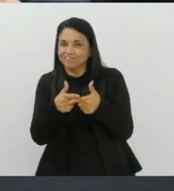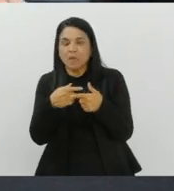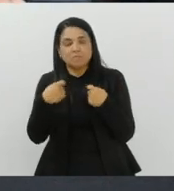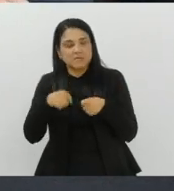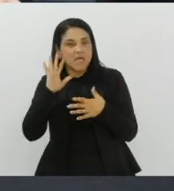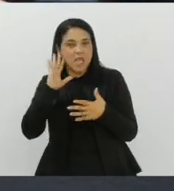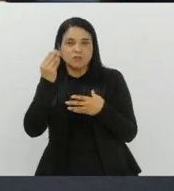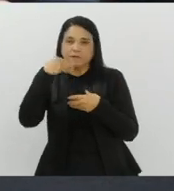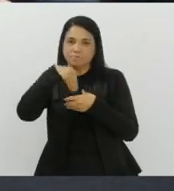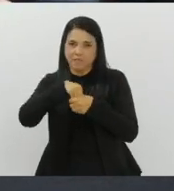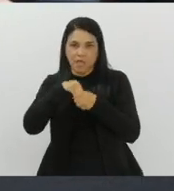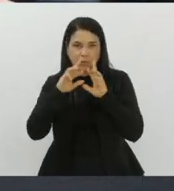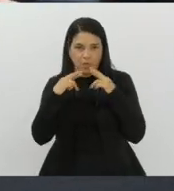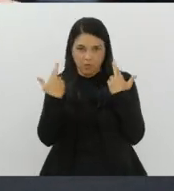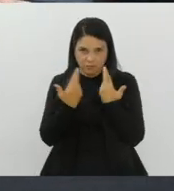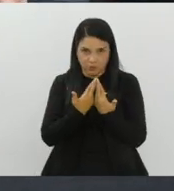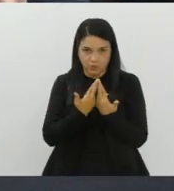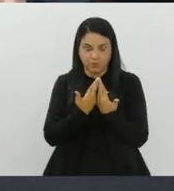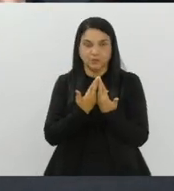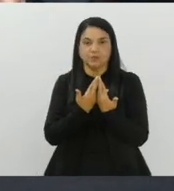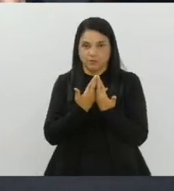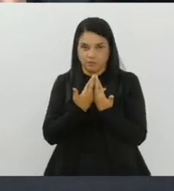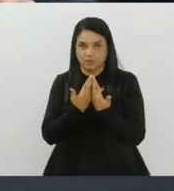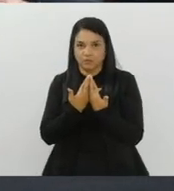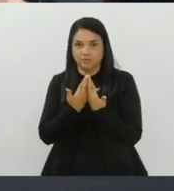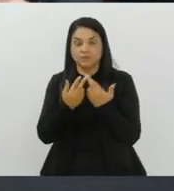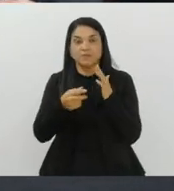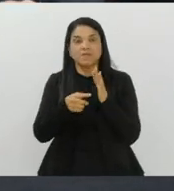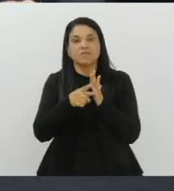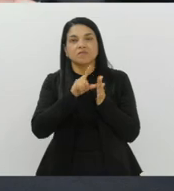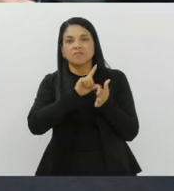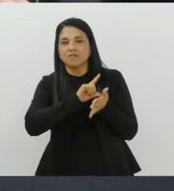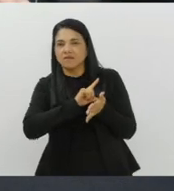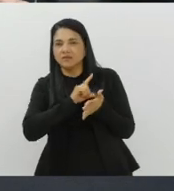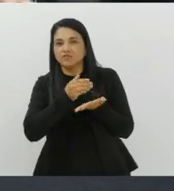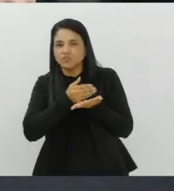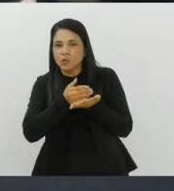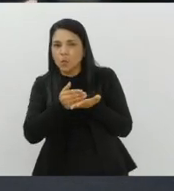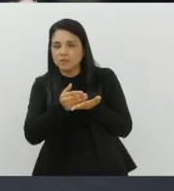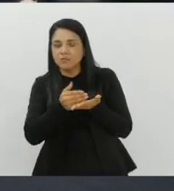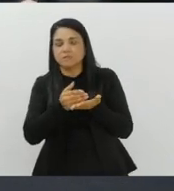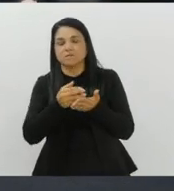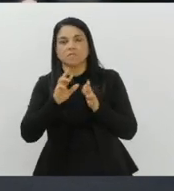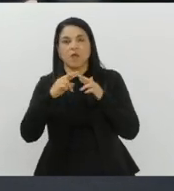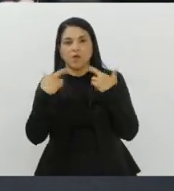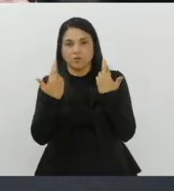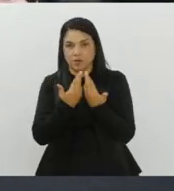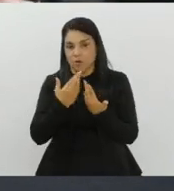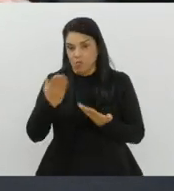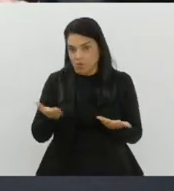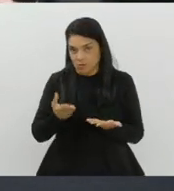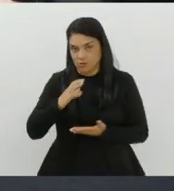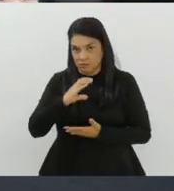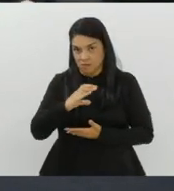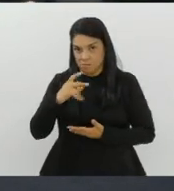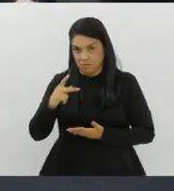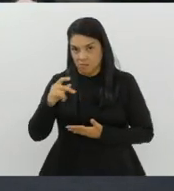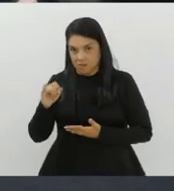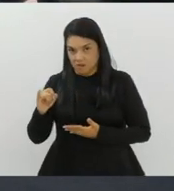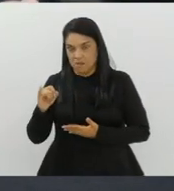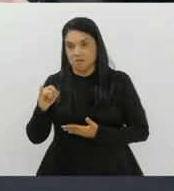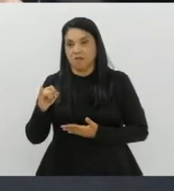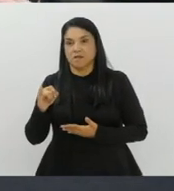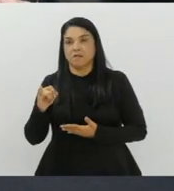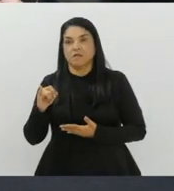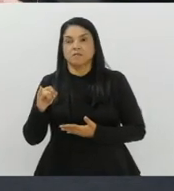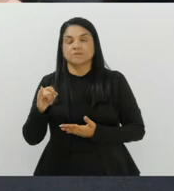internamente. Nós, em reuniões, até antes de começar a reunião da CPI, porque eu tenho certeza